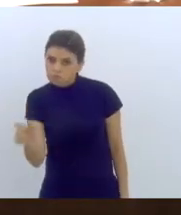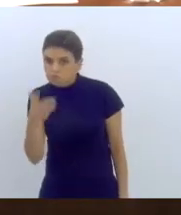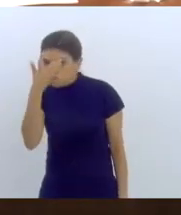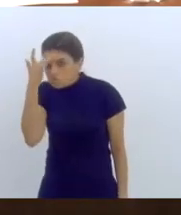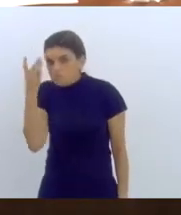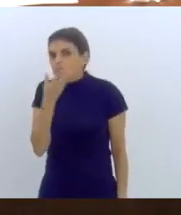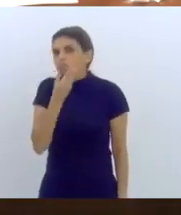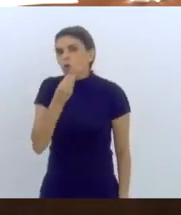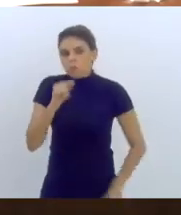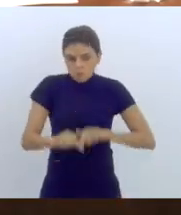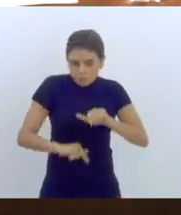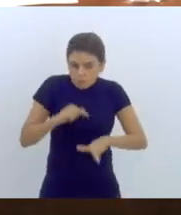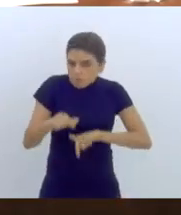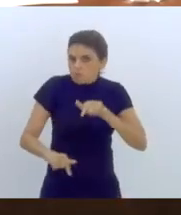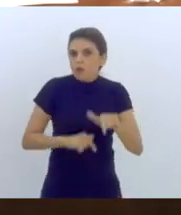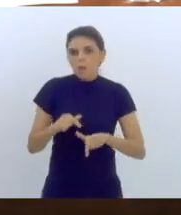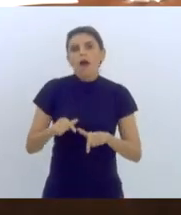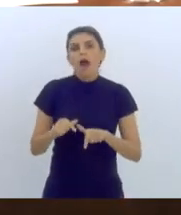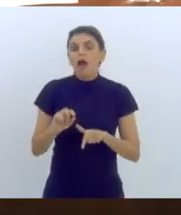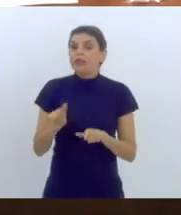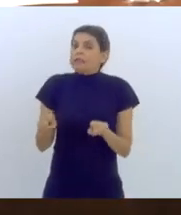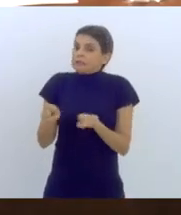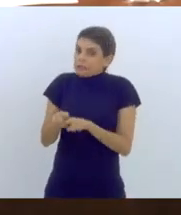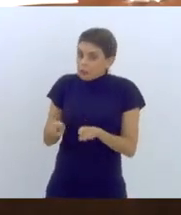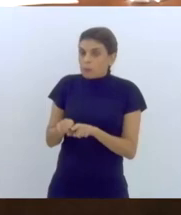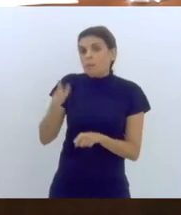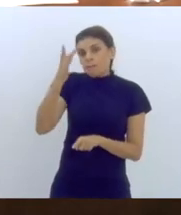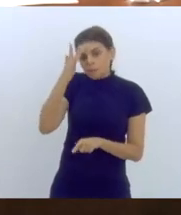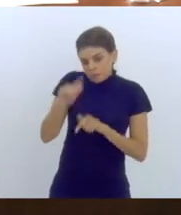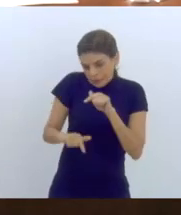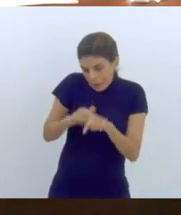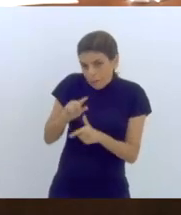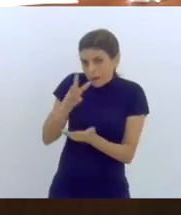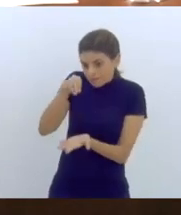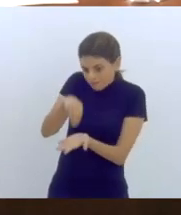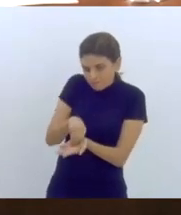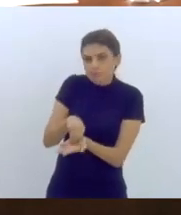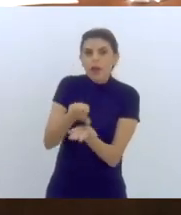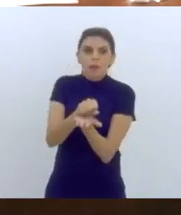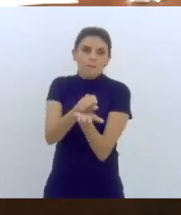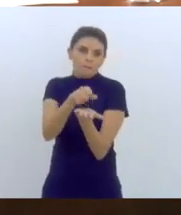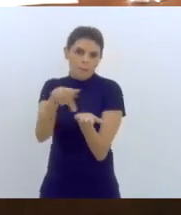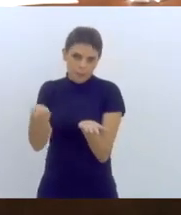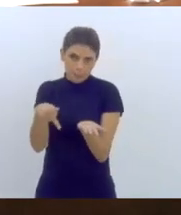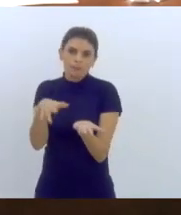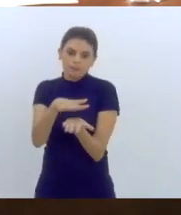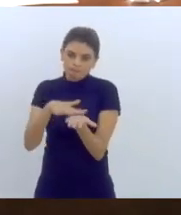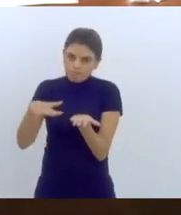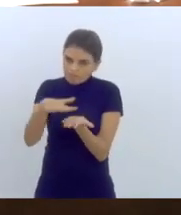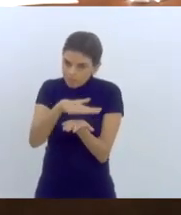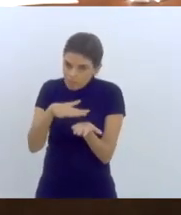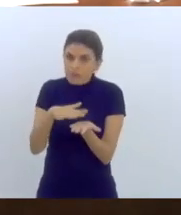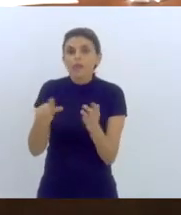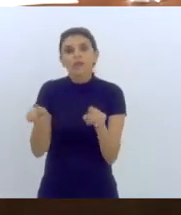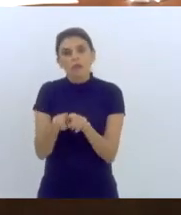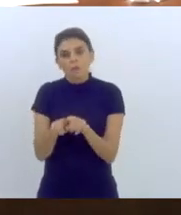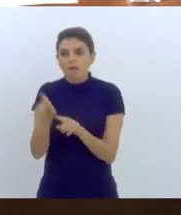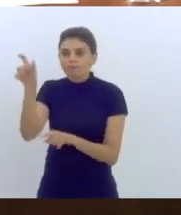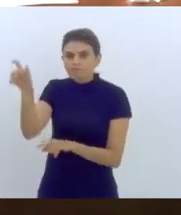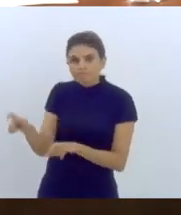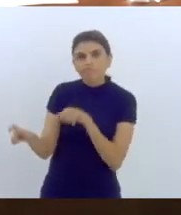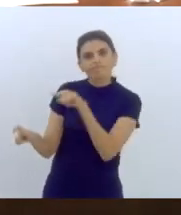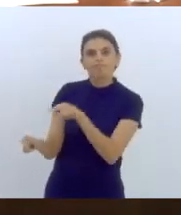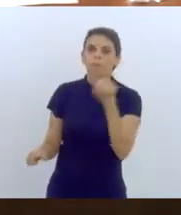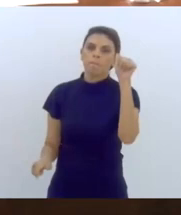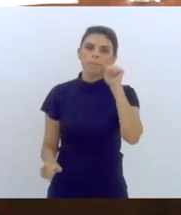trabalhadores e usuários dessas plataformas no respeito às mulheres e, portanto,